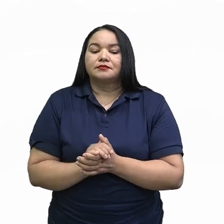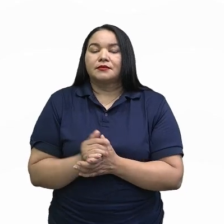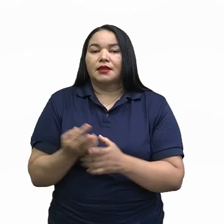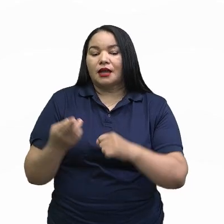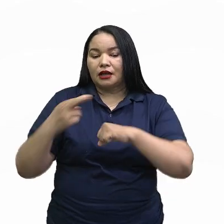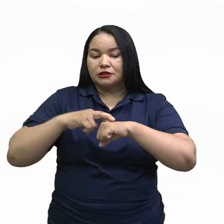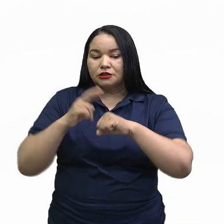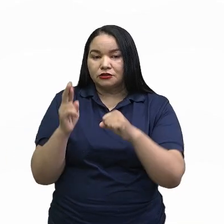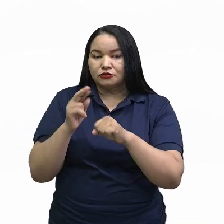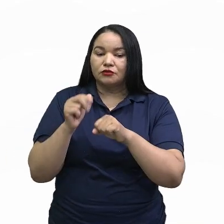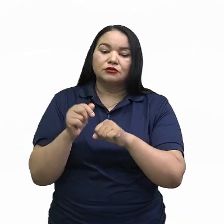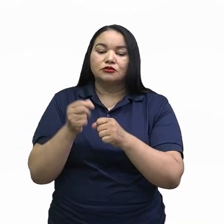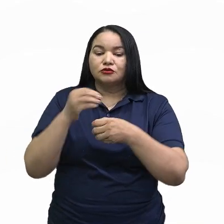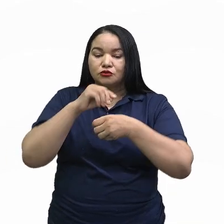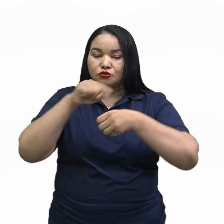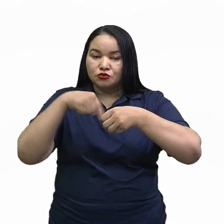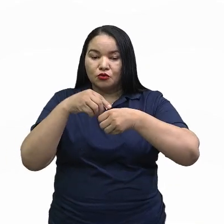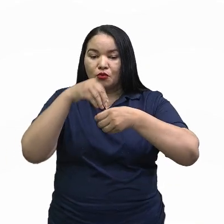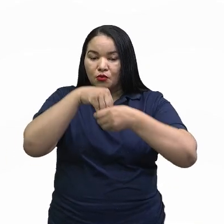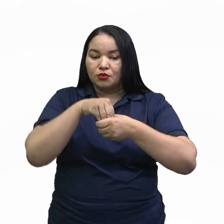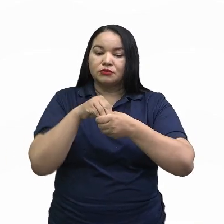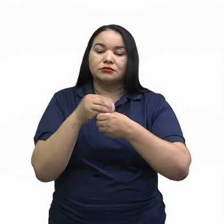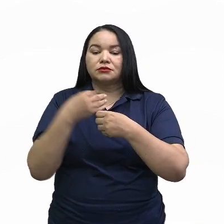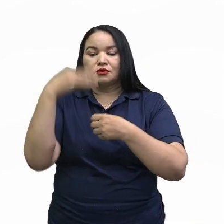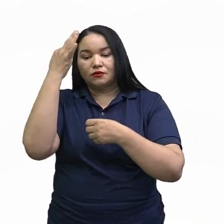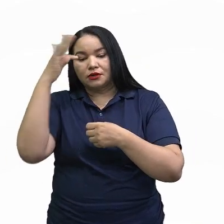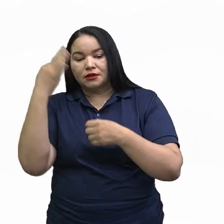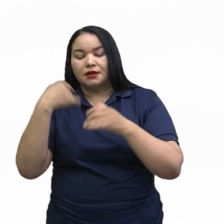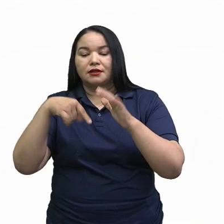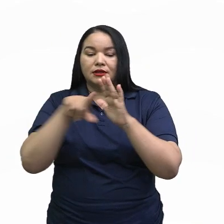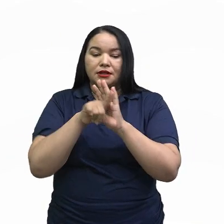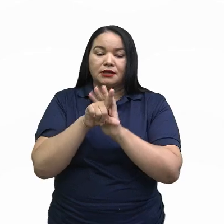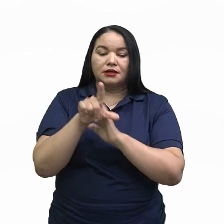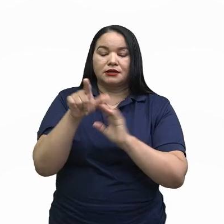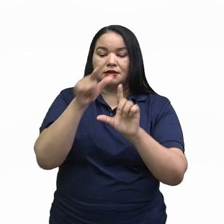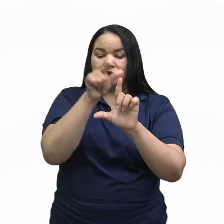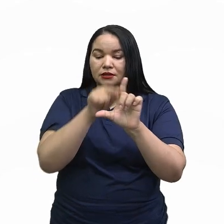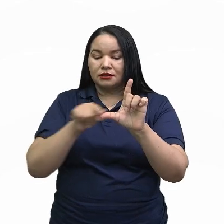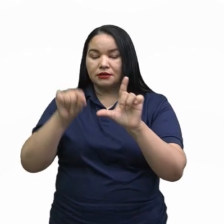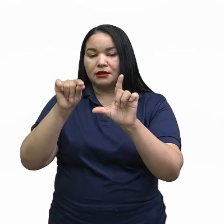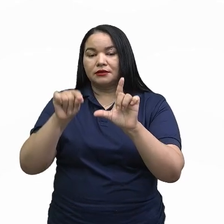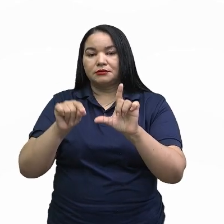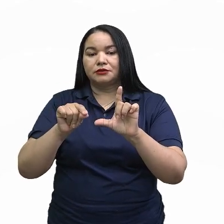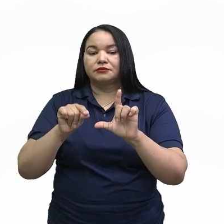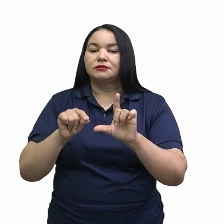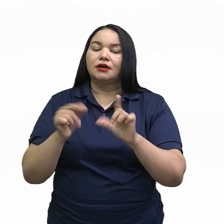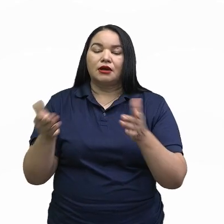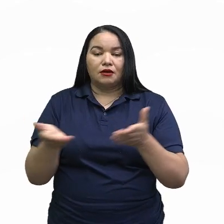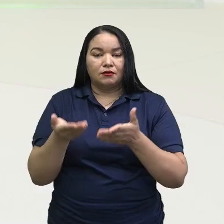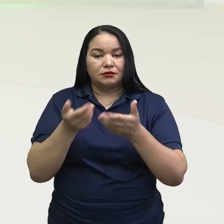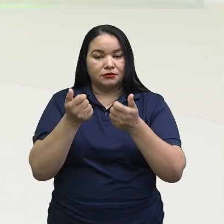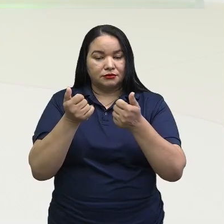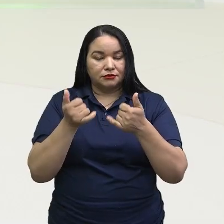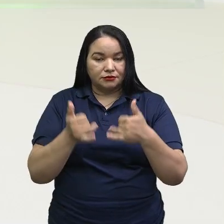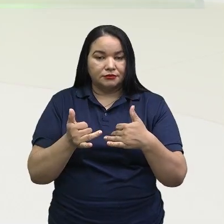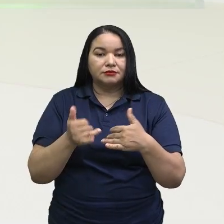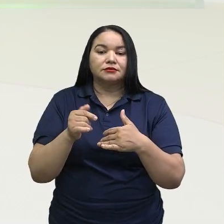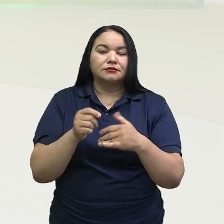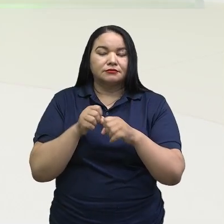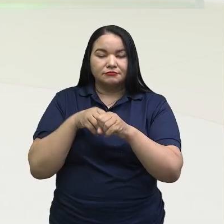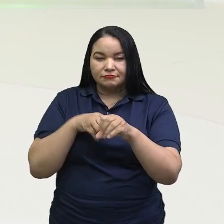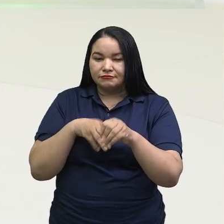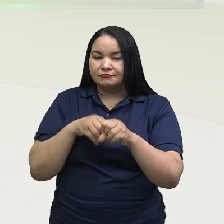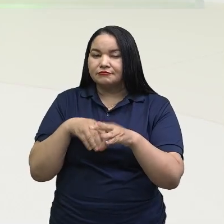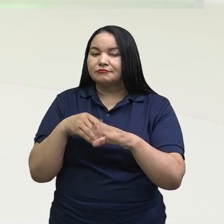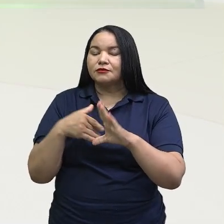as radiações nucleares, teorias e leis de decaimento, tá? Então, a gente vai fortalecer todos